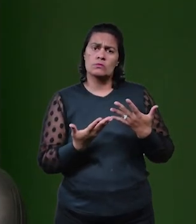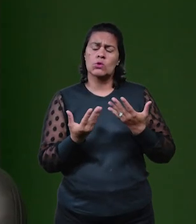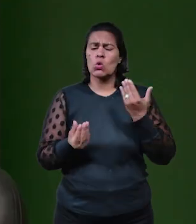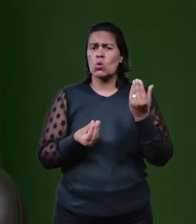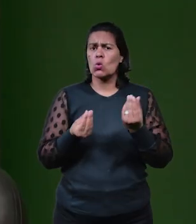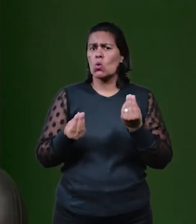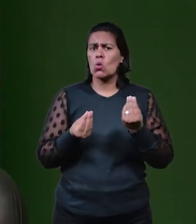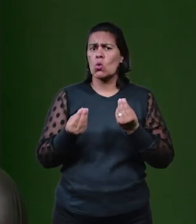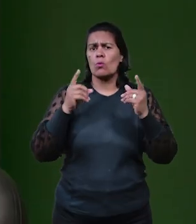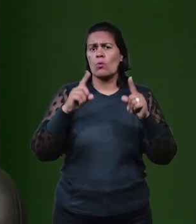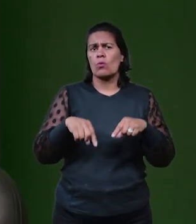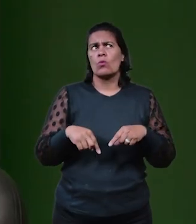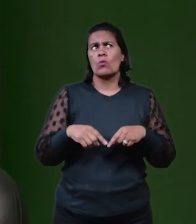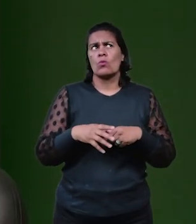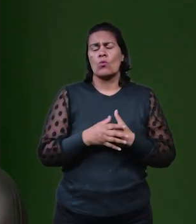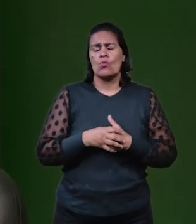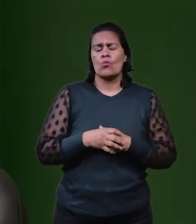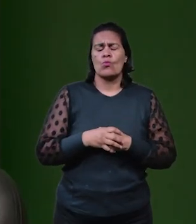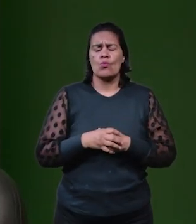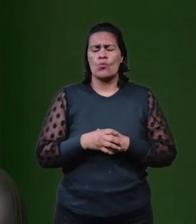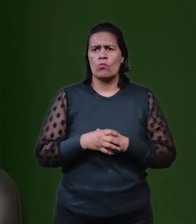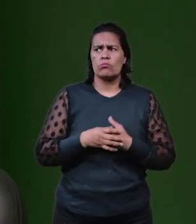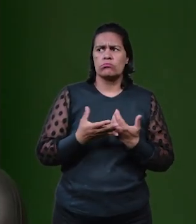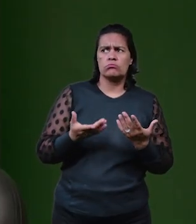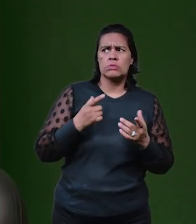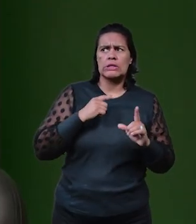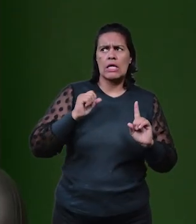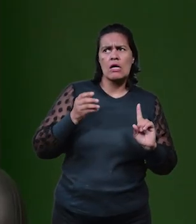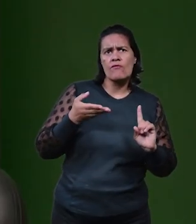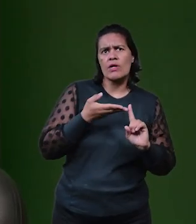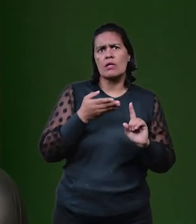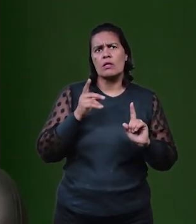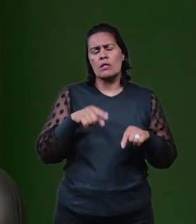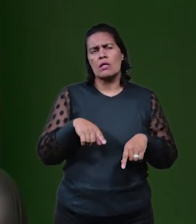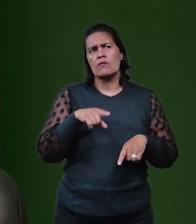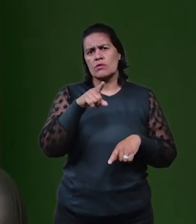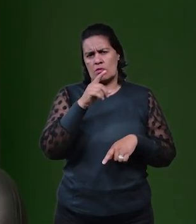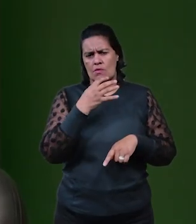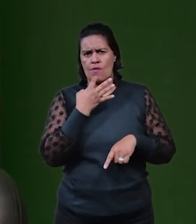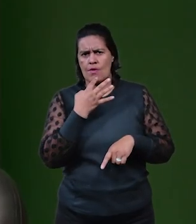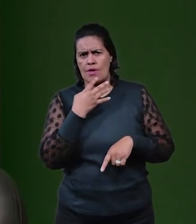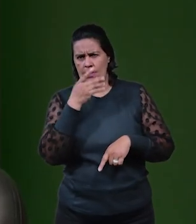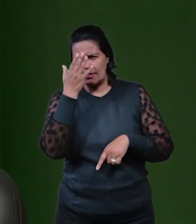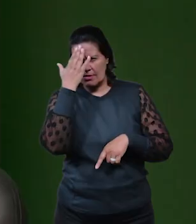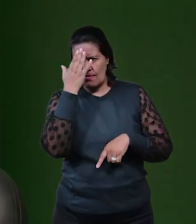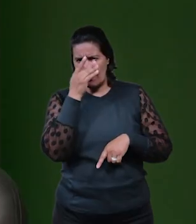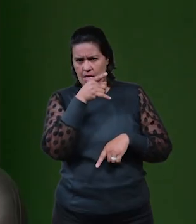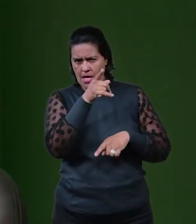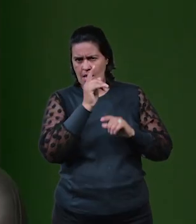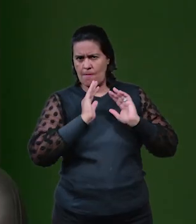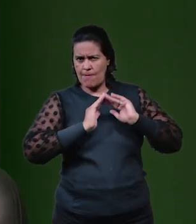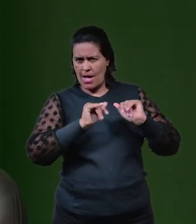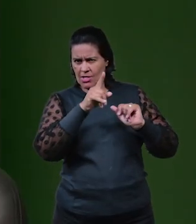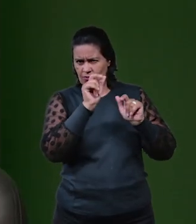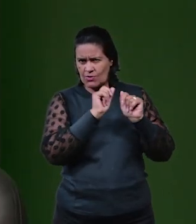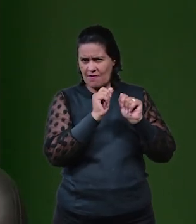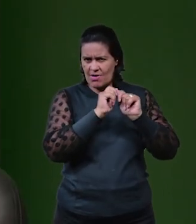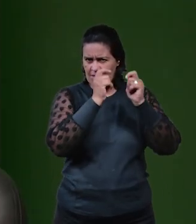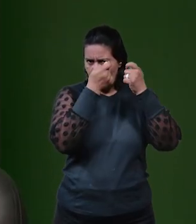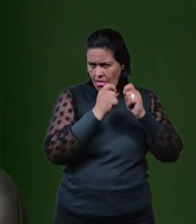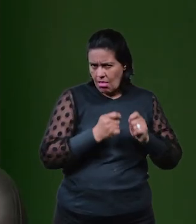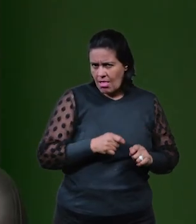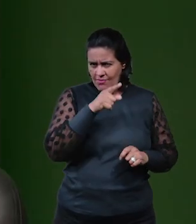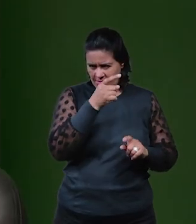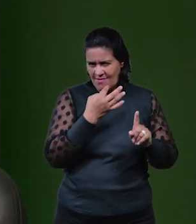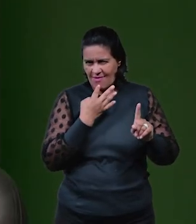assim, cuidar, assim, tanto das pessoas, escutar a referência, você consegue conhecer muito da pessoa também pelo que ela está pedindo, né? Uhum. No seu trabalho,